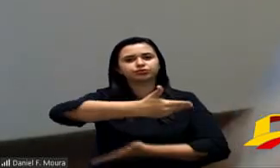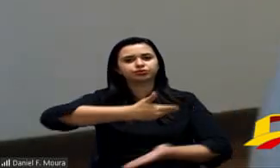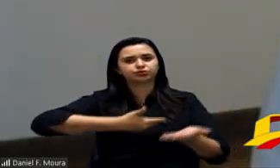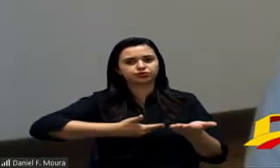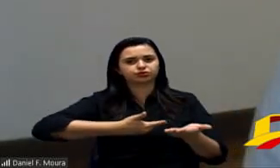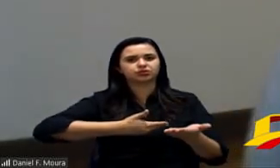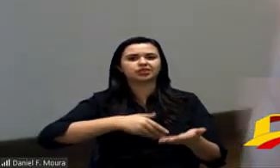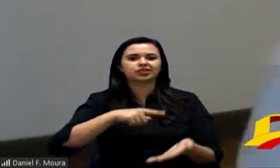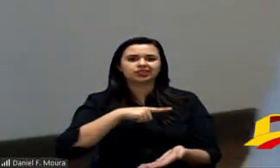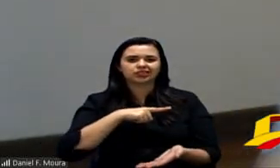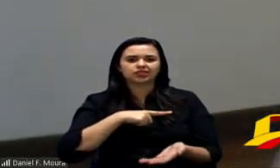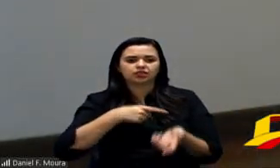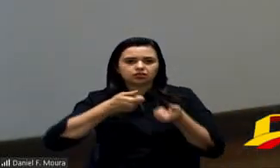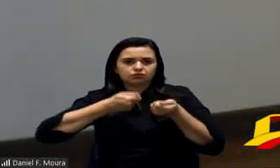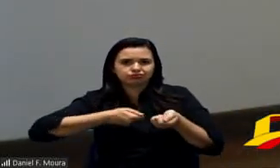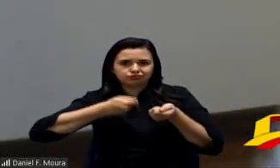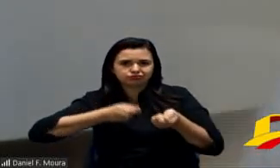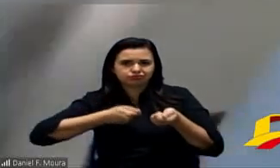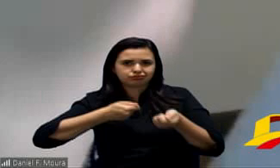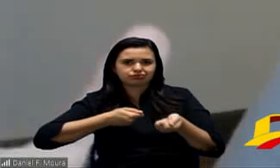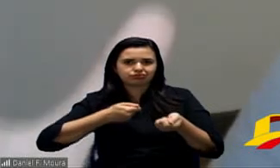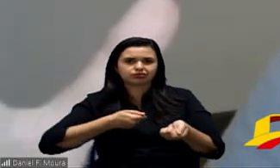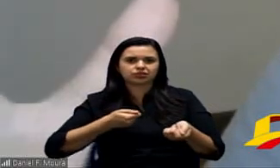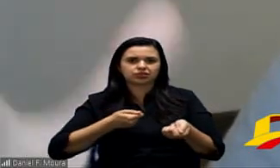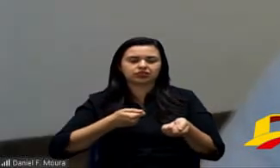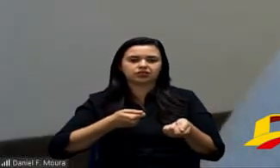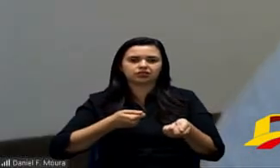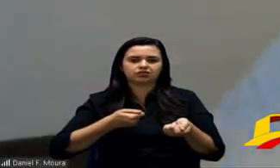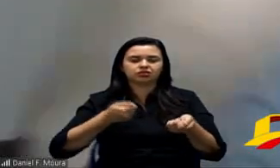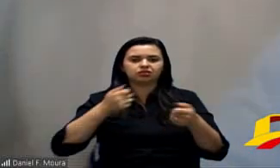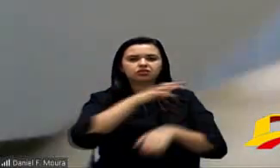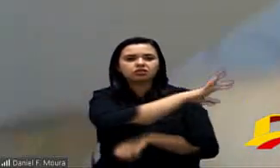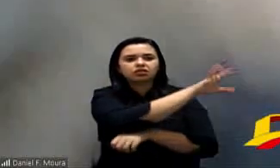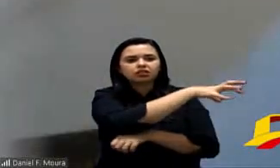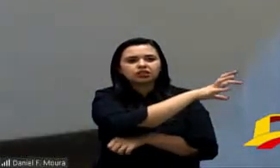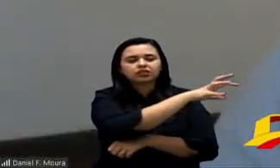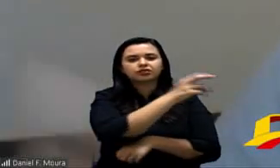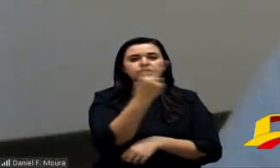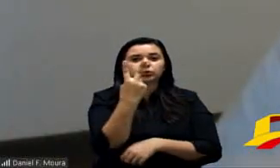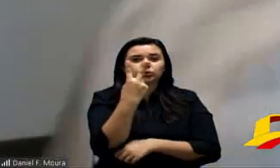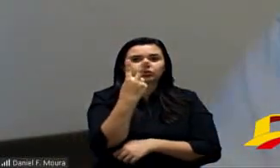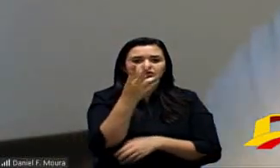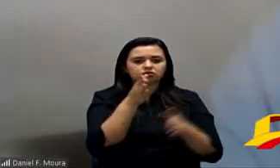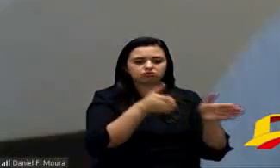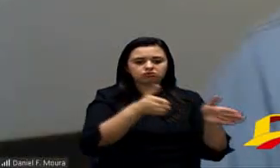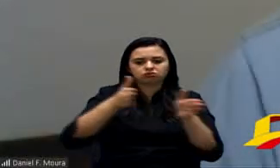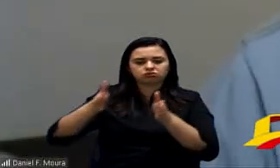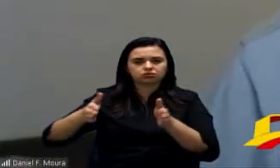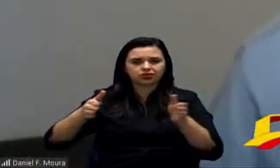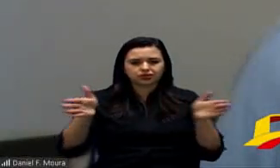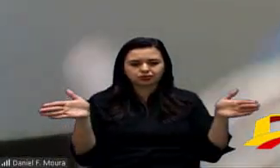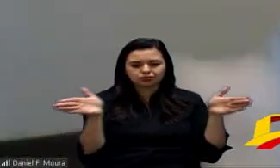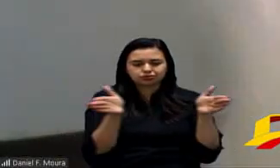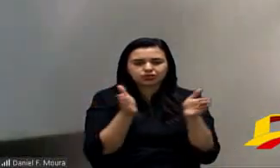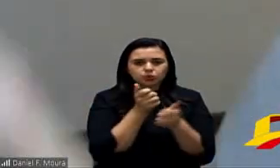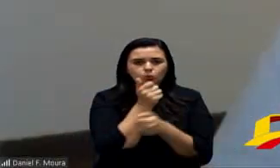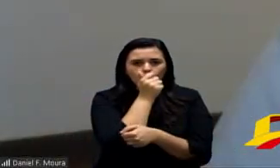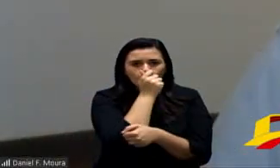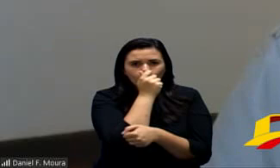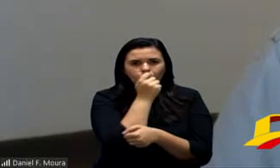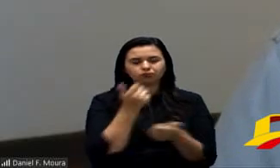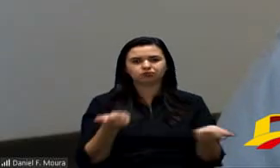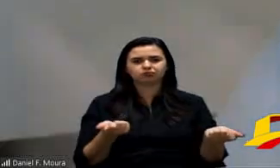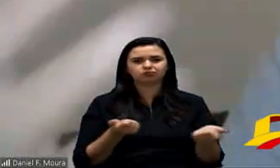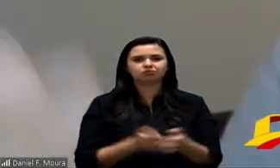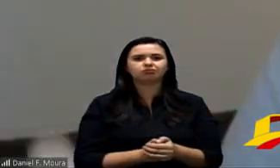forçada. Socialização não é colocar um elefante do lado do outro num lugar pequeno. Você precisa ter espaço amplo, esses animais terem autonomia para expressar o